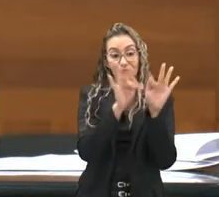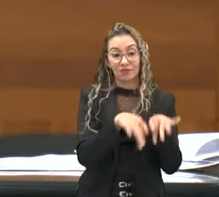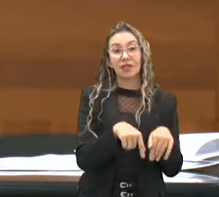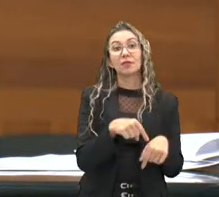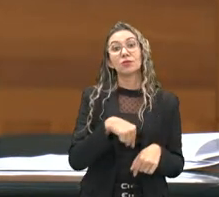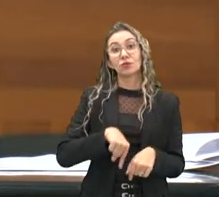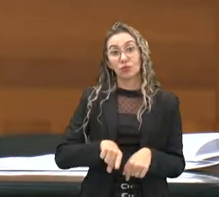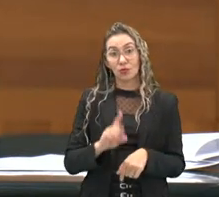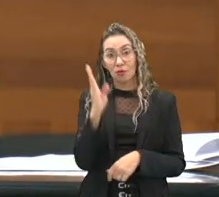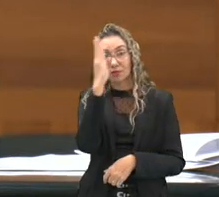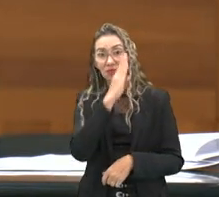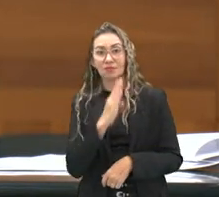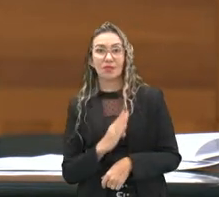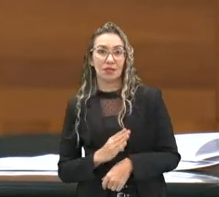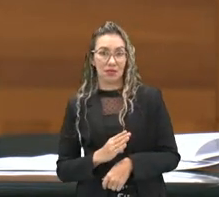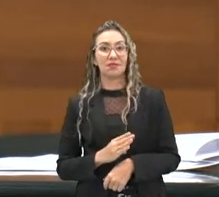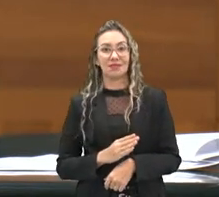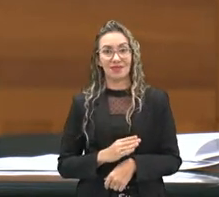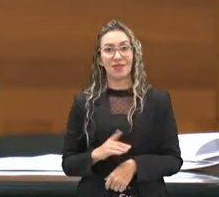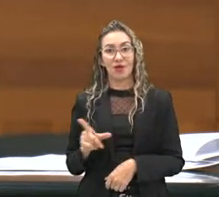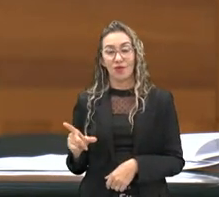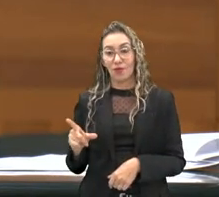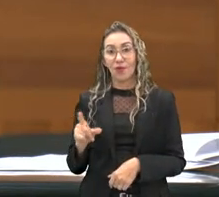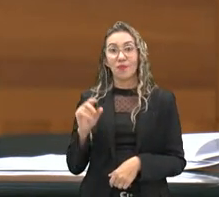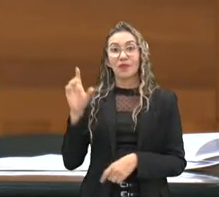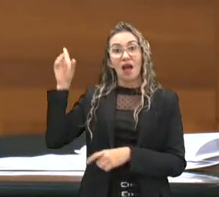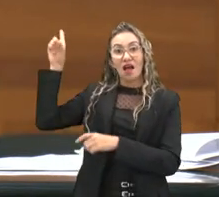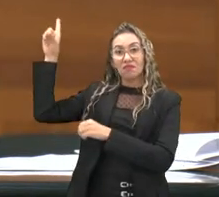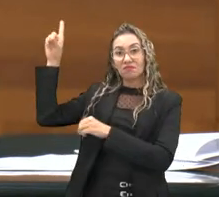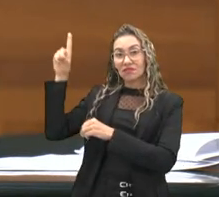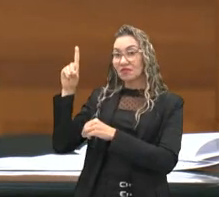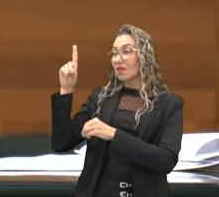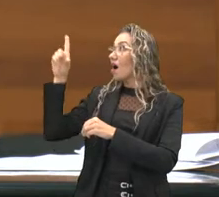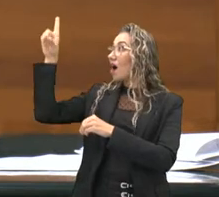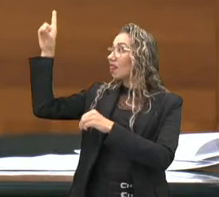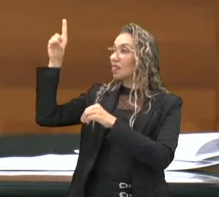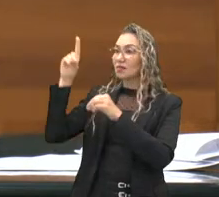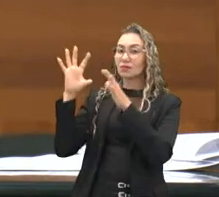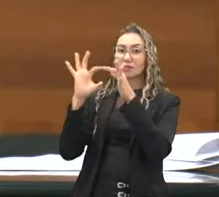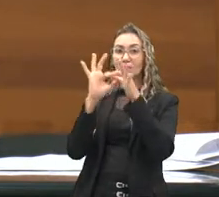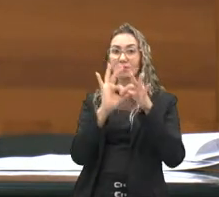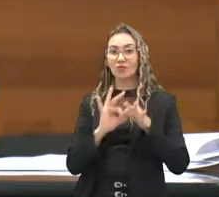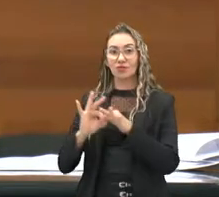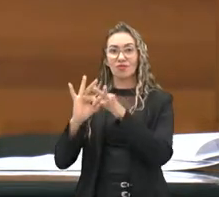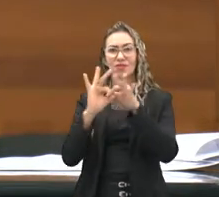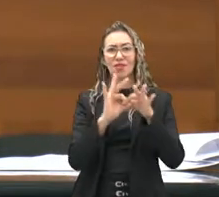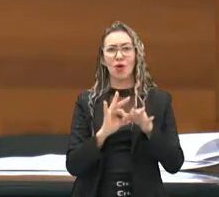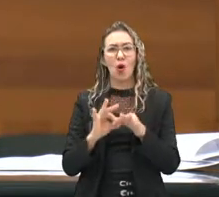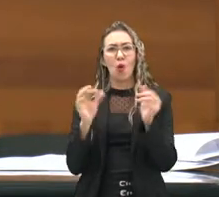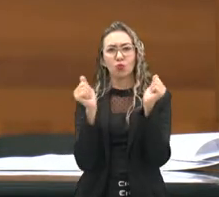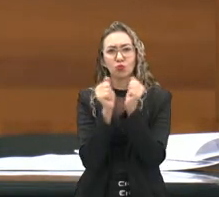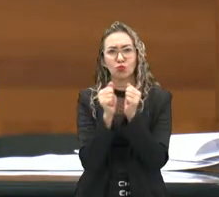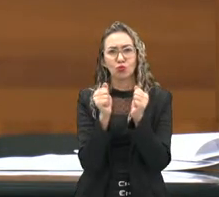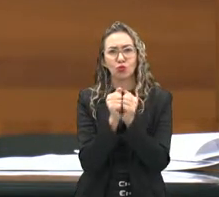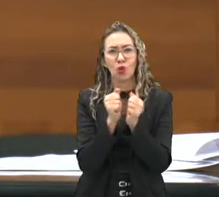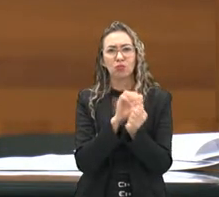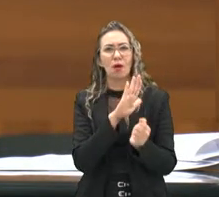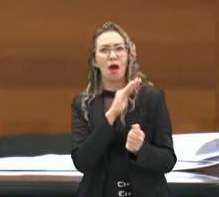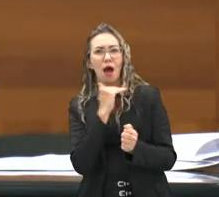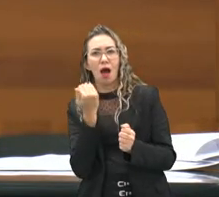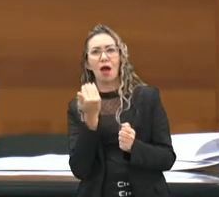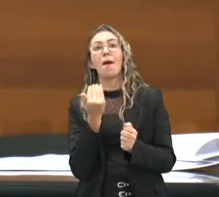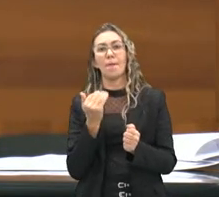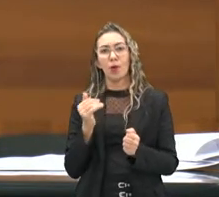insondáveis desígnios de Deus, os uniu até mesmo na hora da morte, junto nas cercanias do aeroporto de